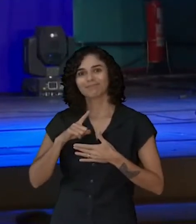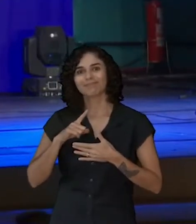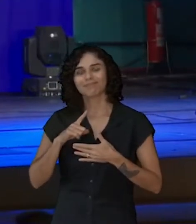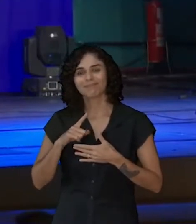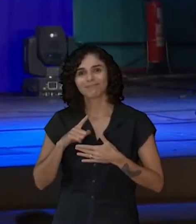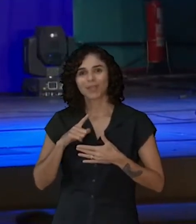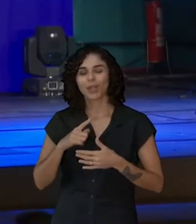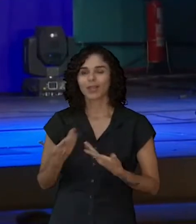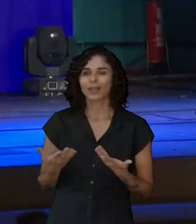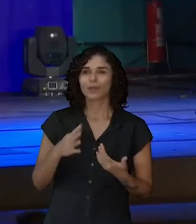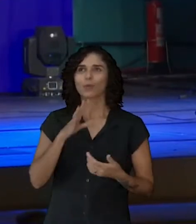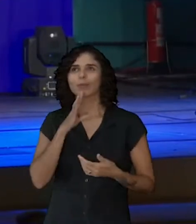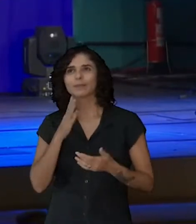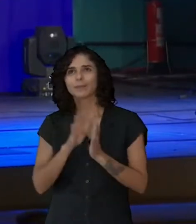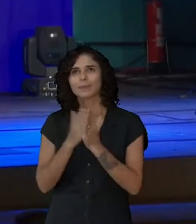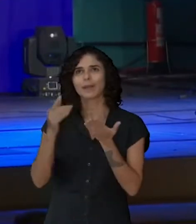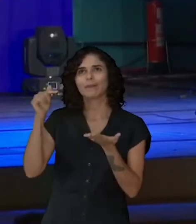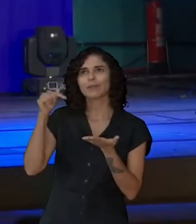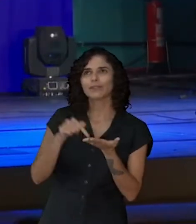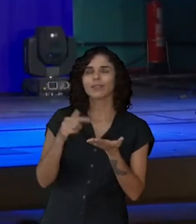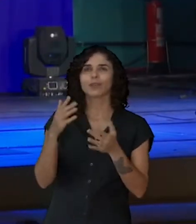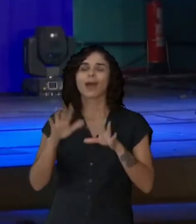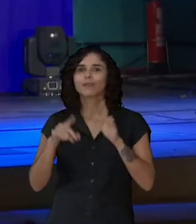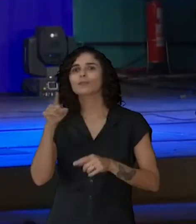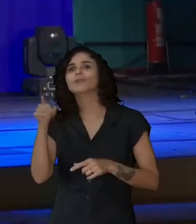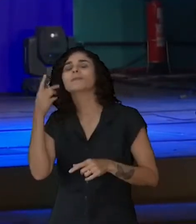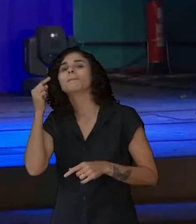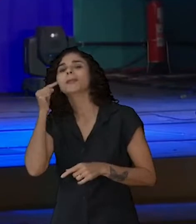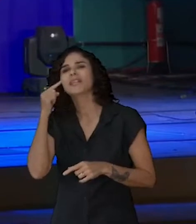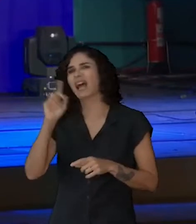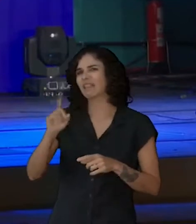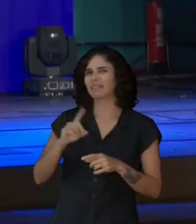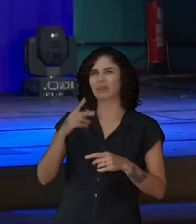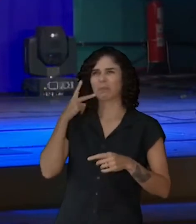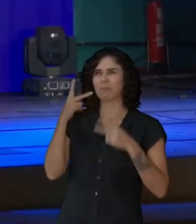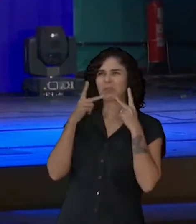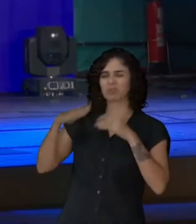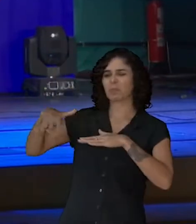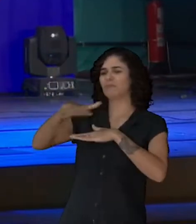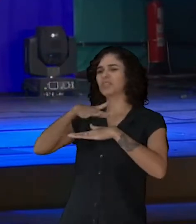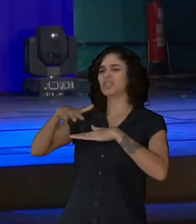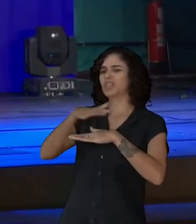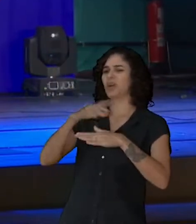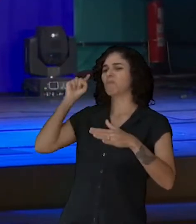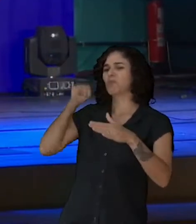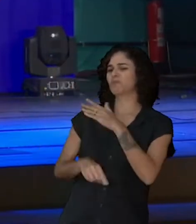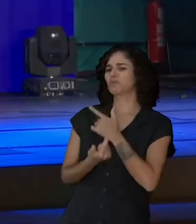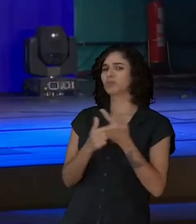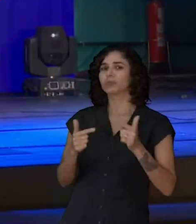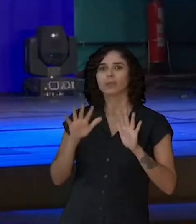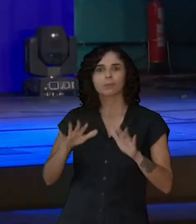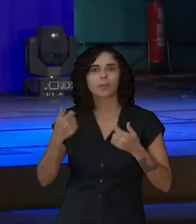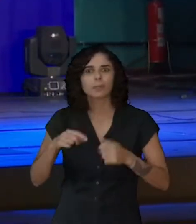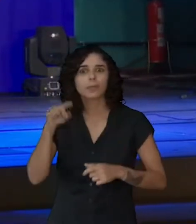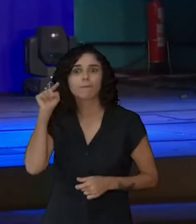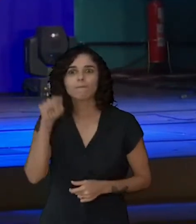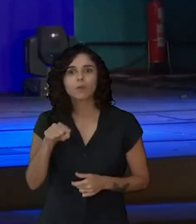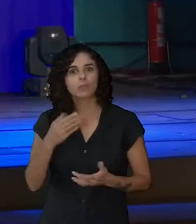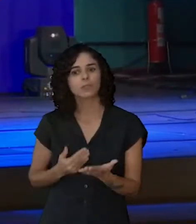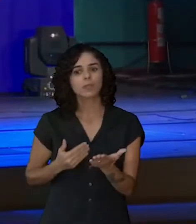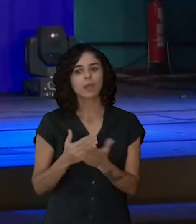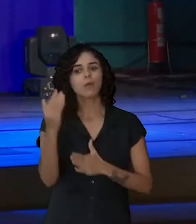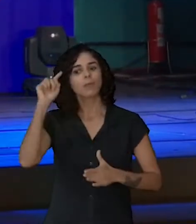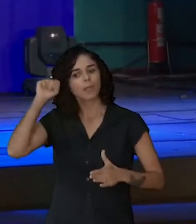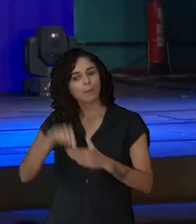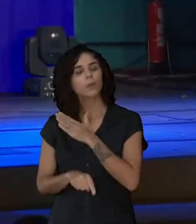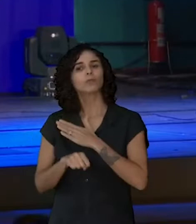a pregação que tem que aprofundar. O que tem que aprofundar é o seu compromisso com Deus, de cuidar dos seus irmãos mais novos na fé